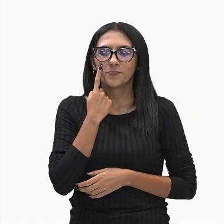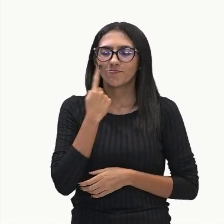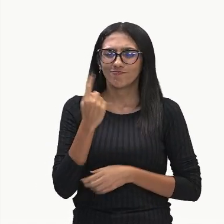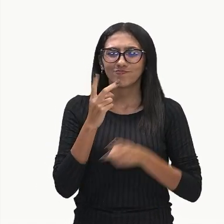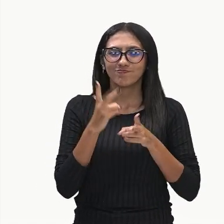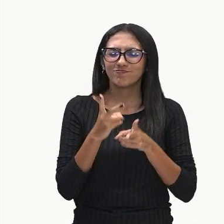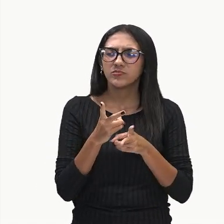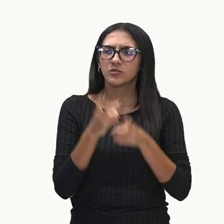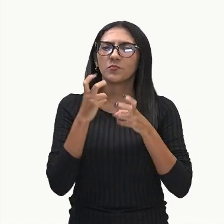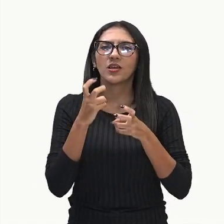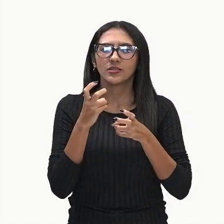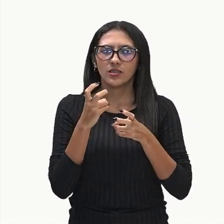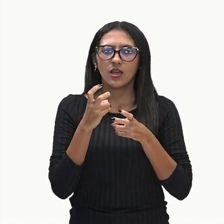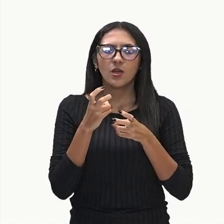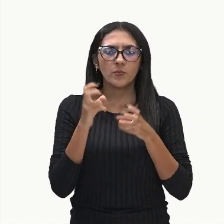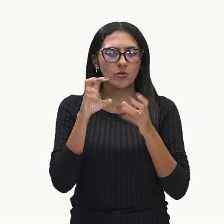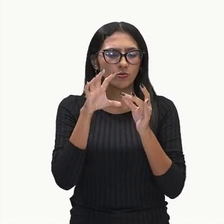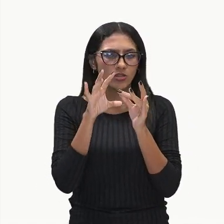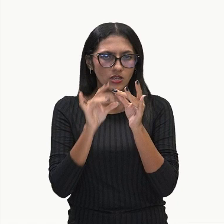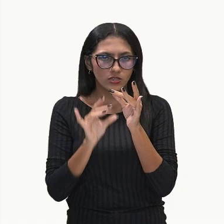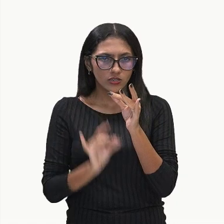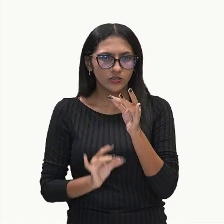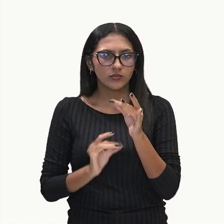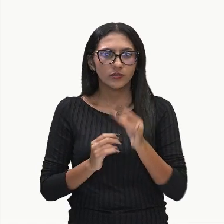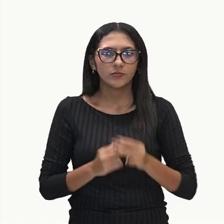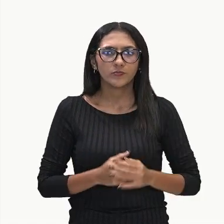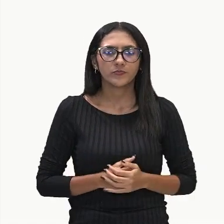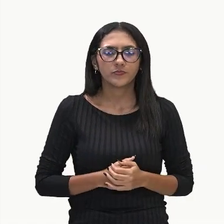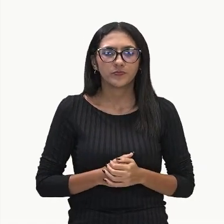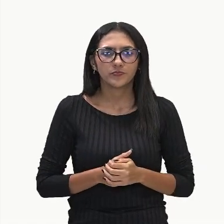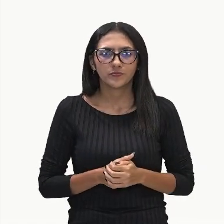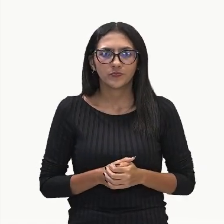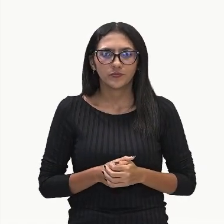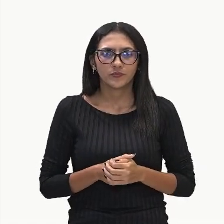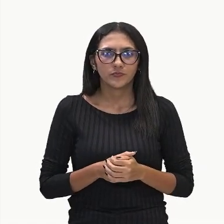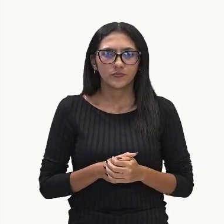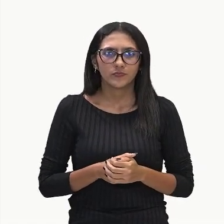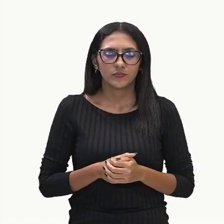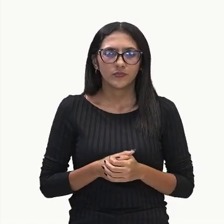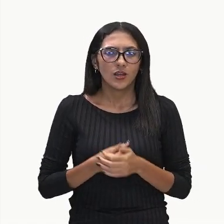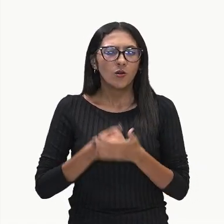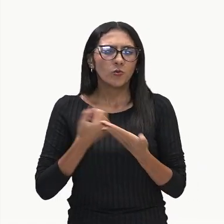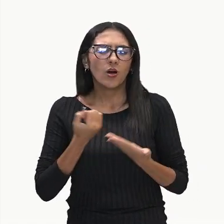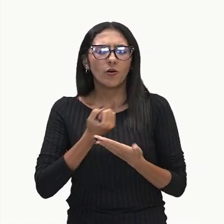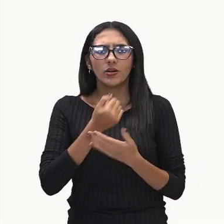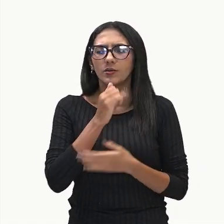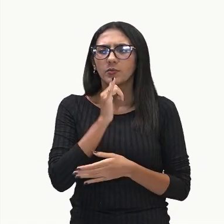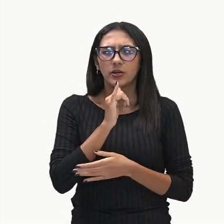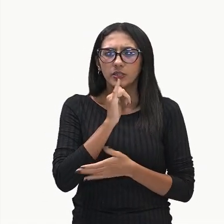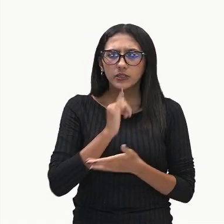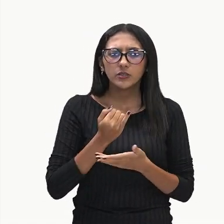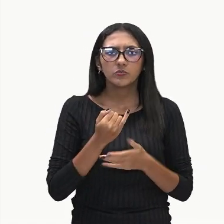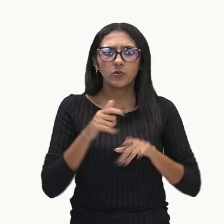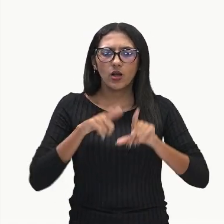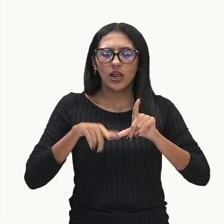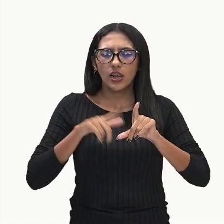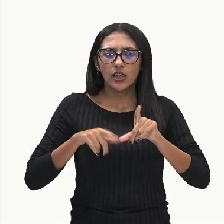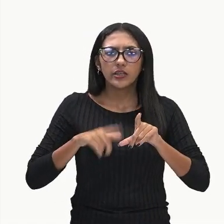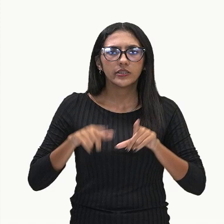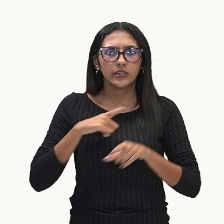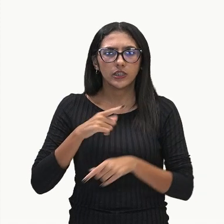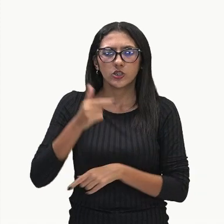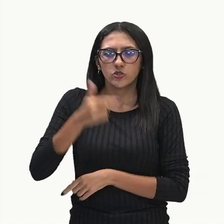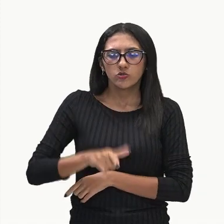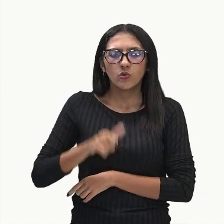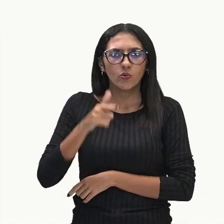com bastante calma quem é o seu fator comum. Quem é que aparece repetido aí nos